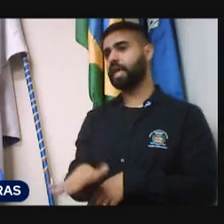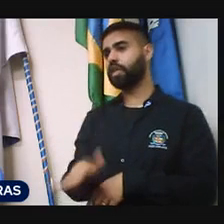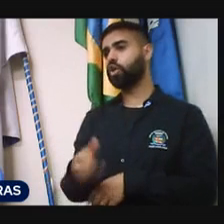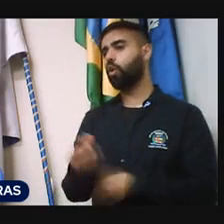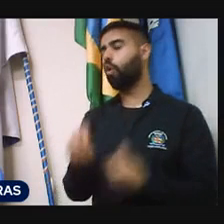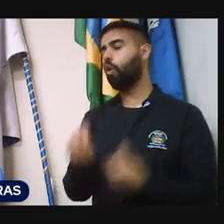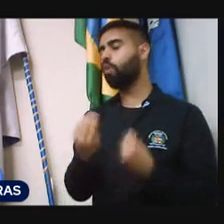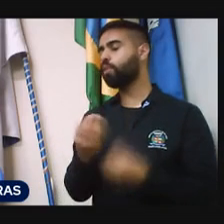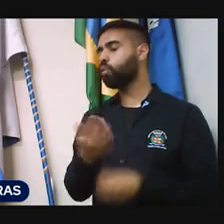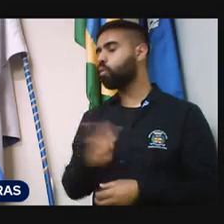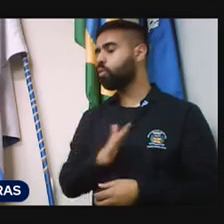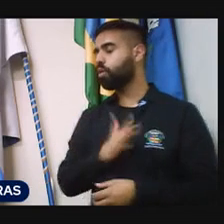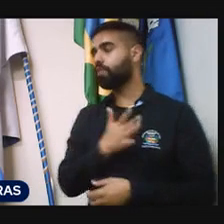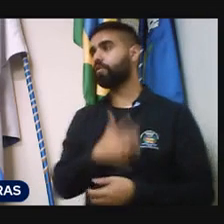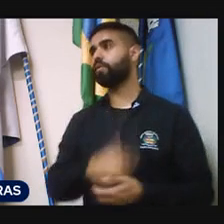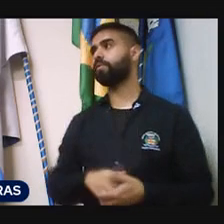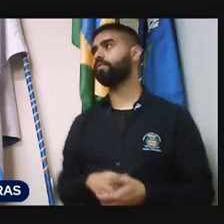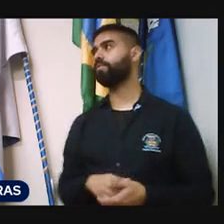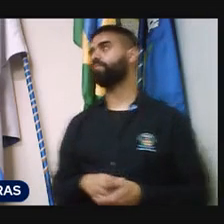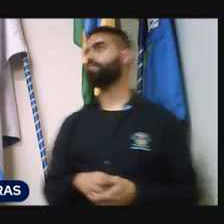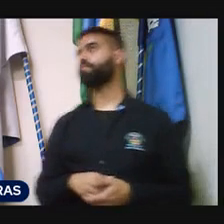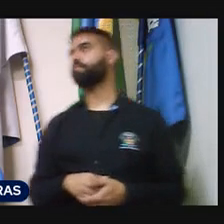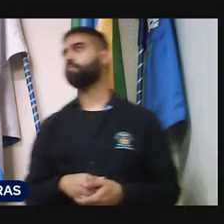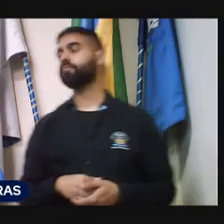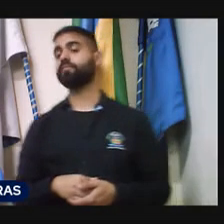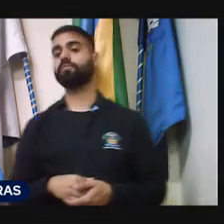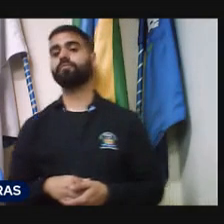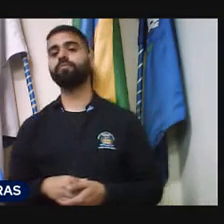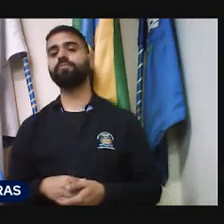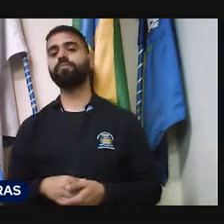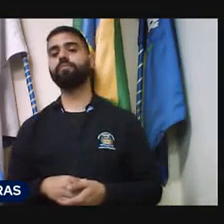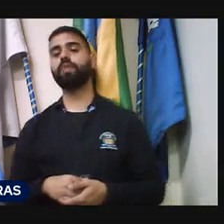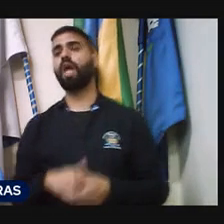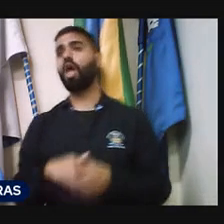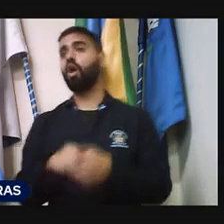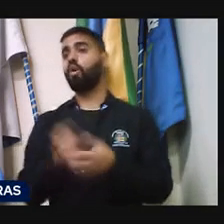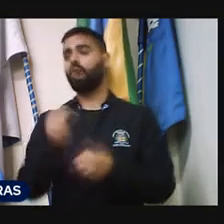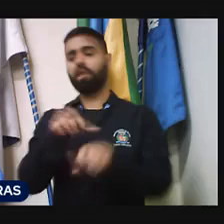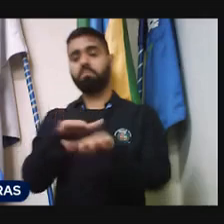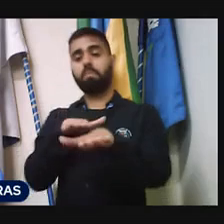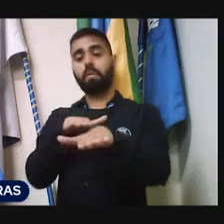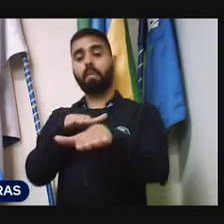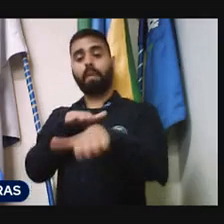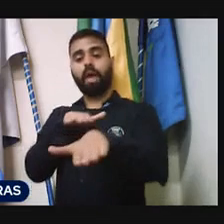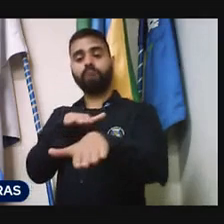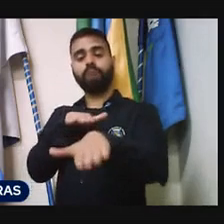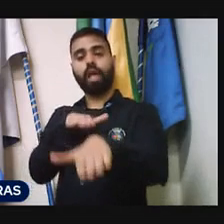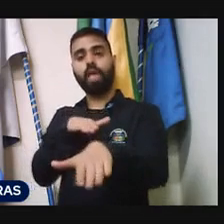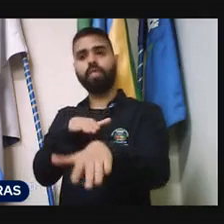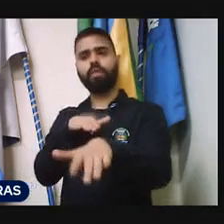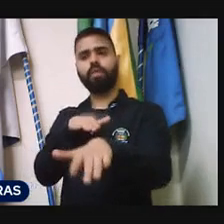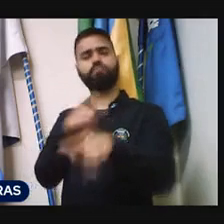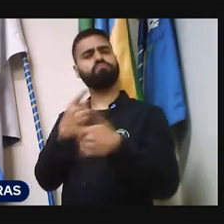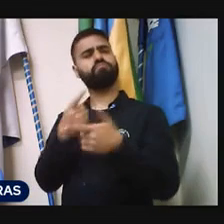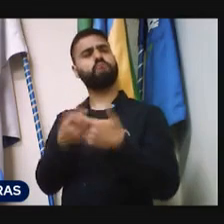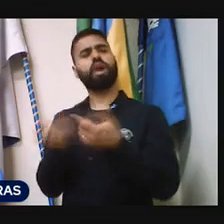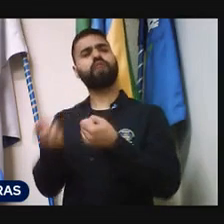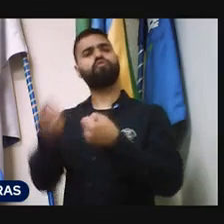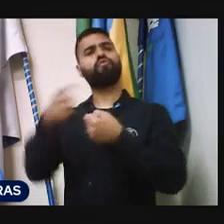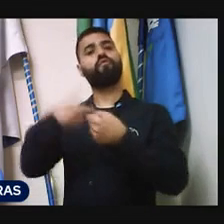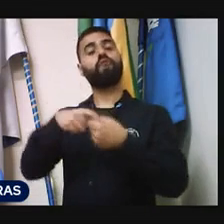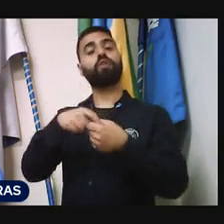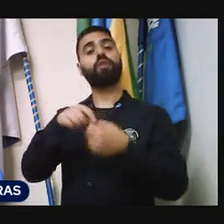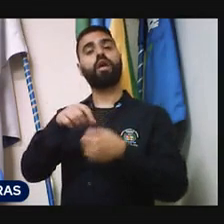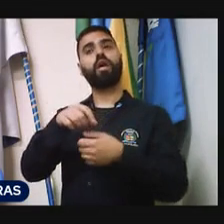Eduardo Doutor Eduardo pago é um absurdo o que o trânsito para porque não ter não por que não voltar com